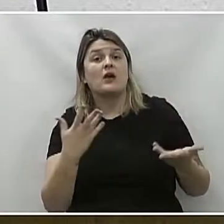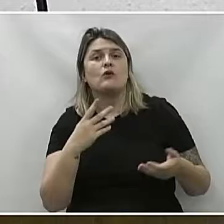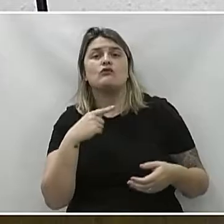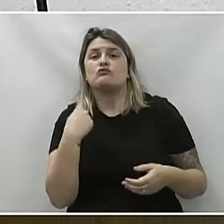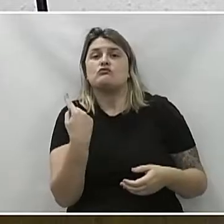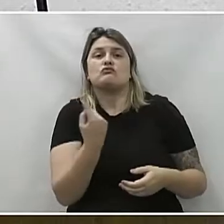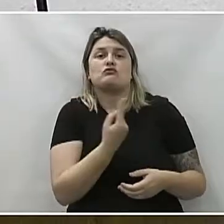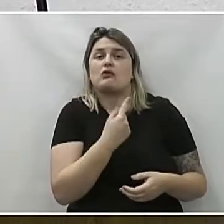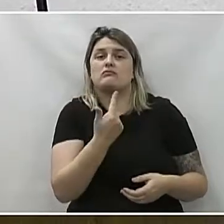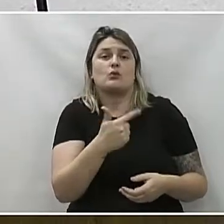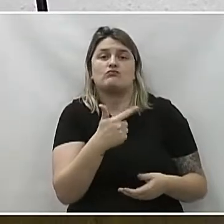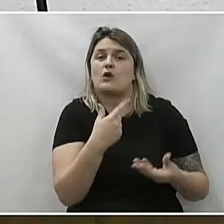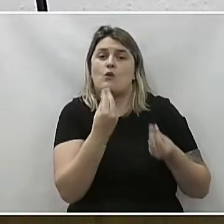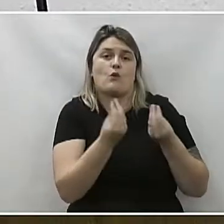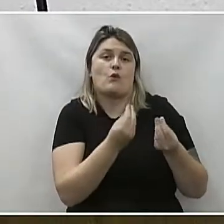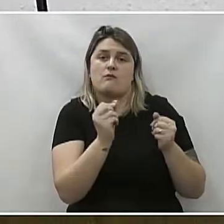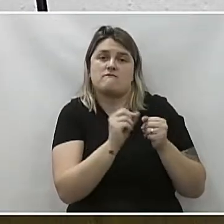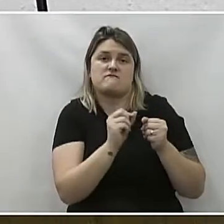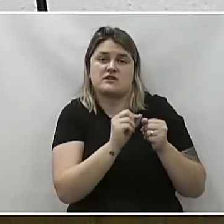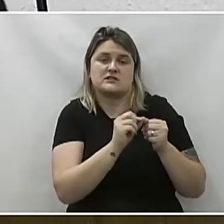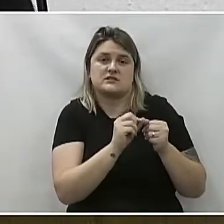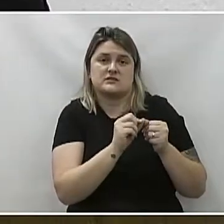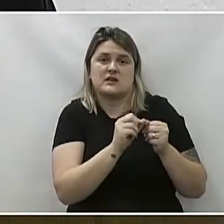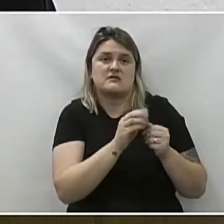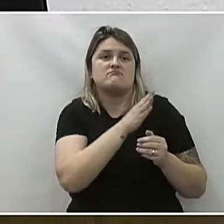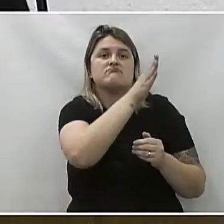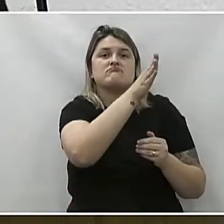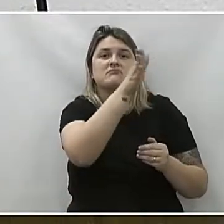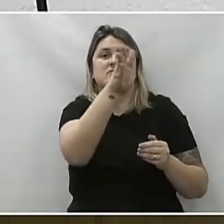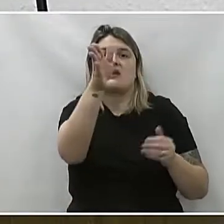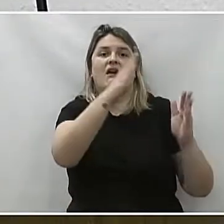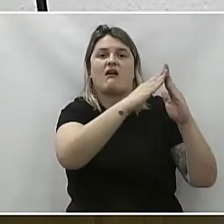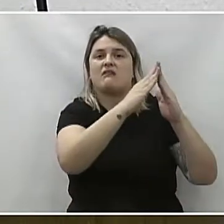não tem como fazer curativo na casa de ninguém,